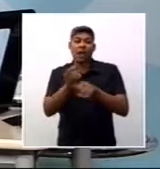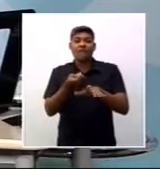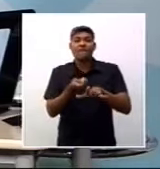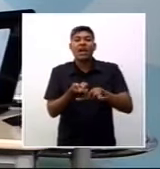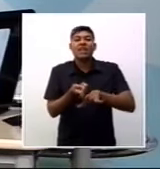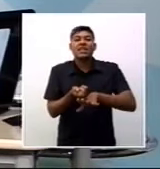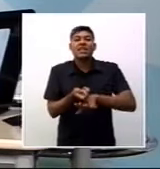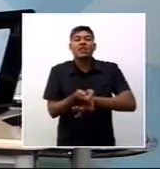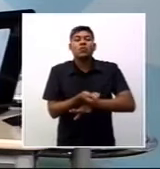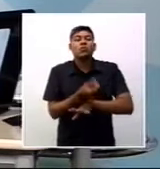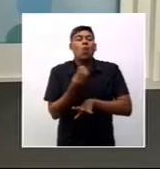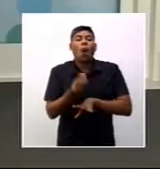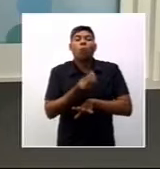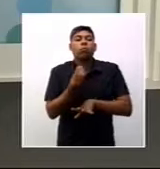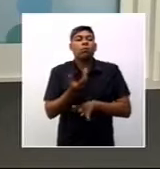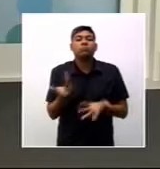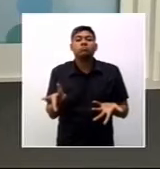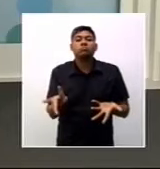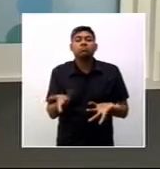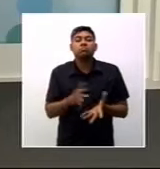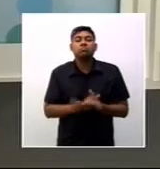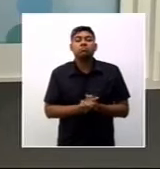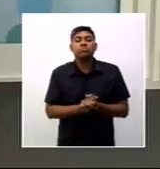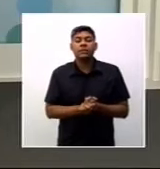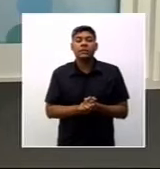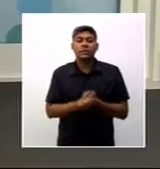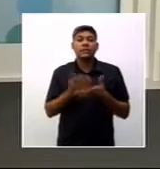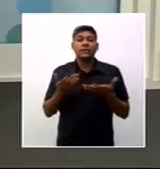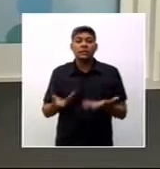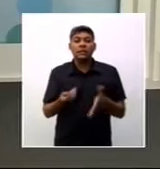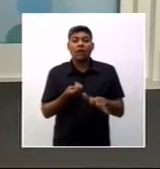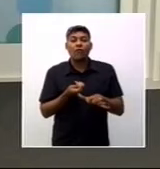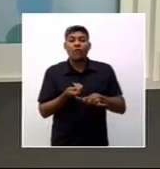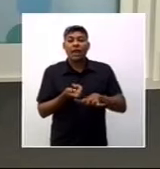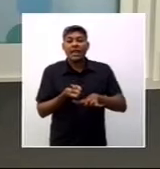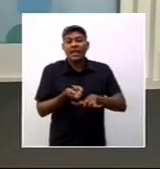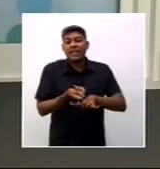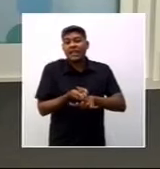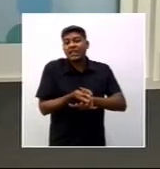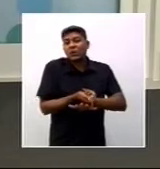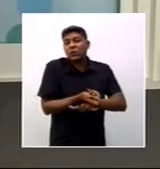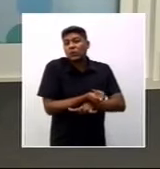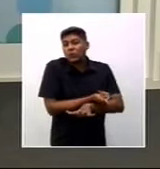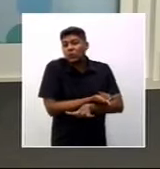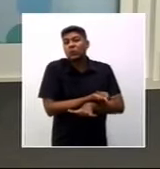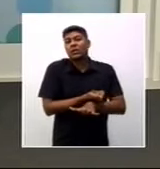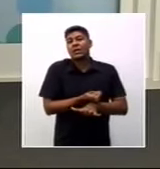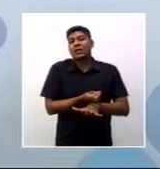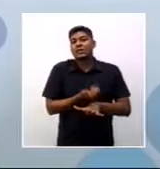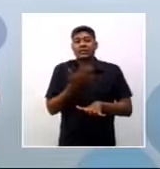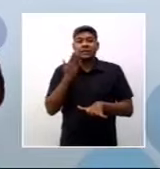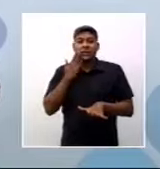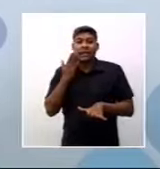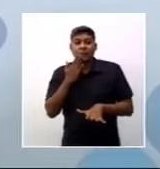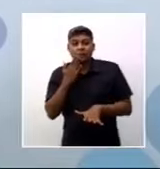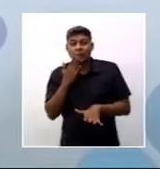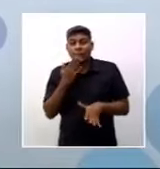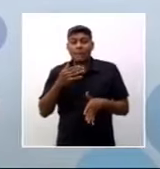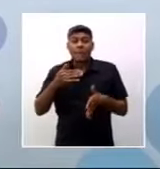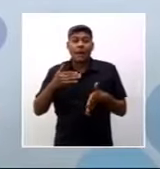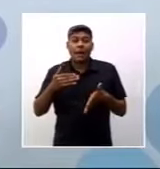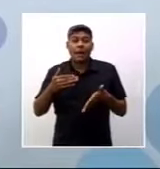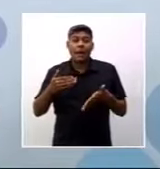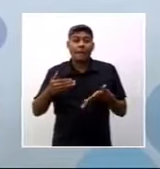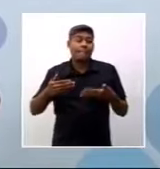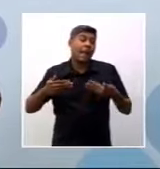um fake news bom então o fake news na verdade eu acho que não existe um método